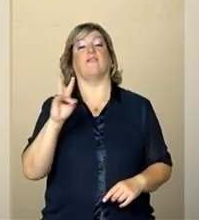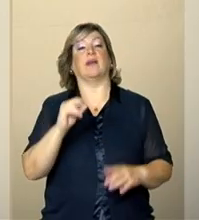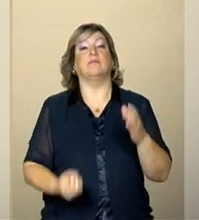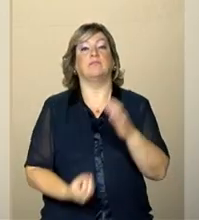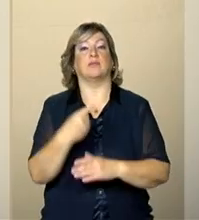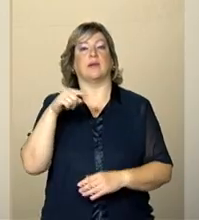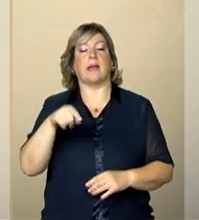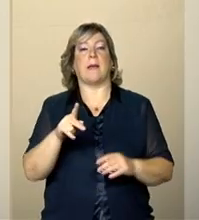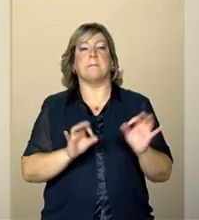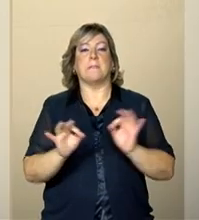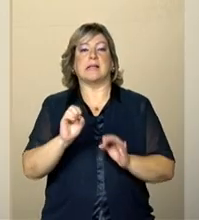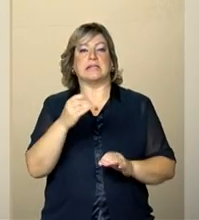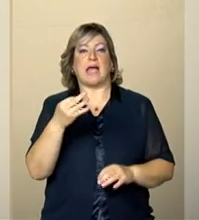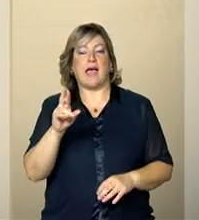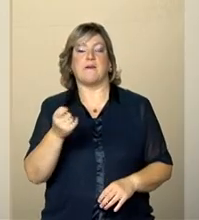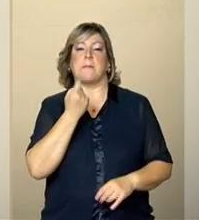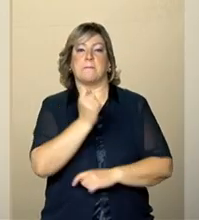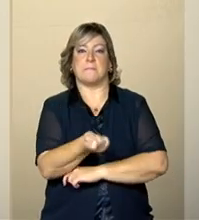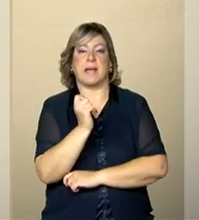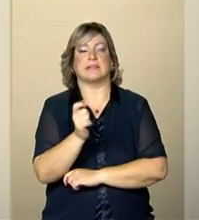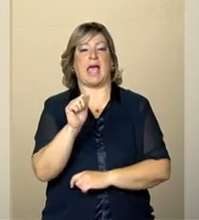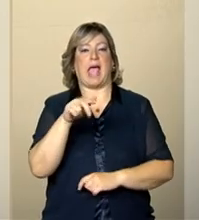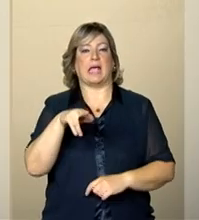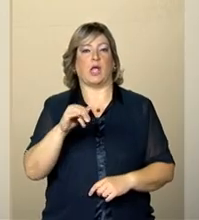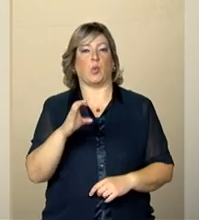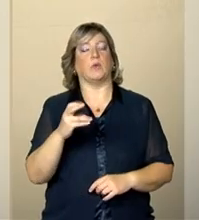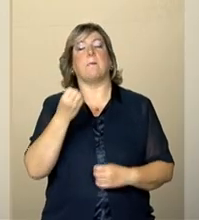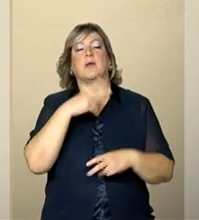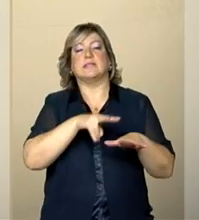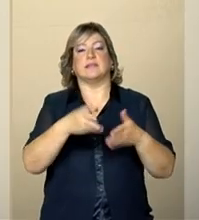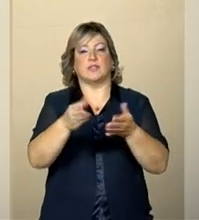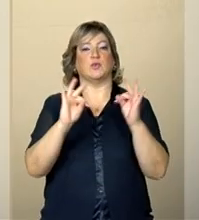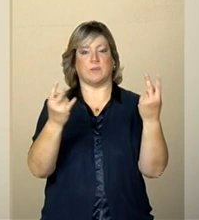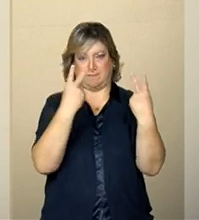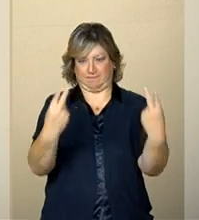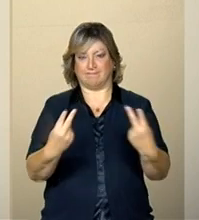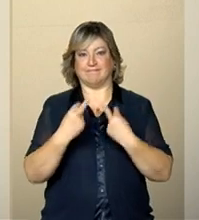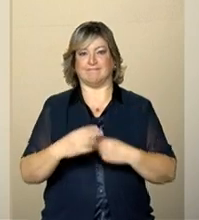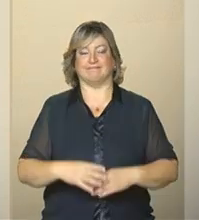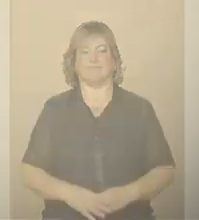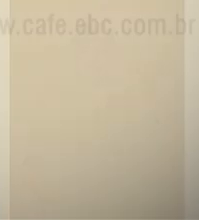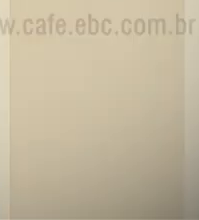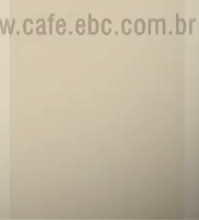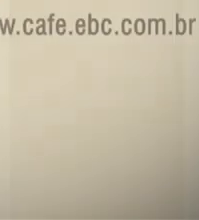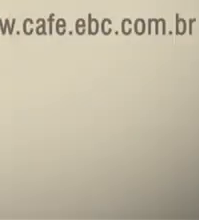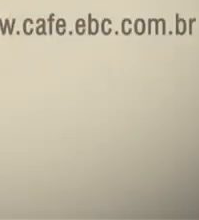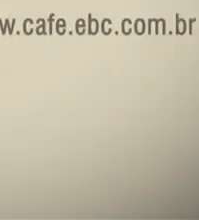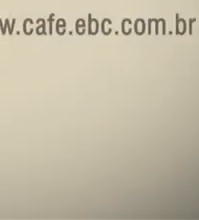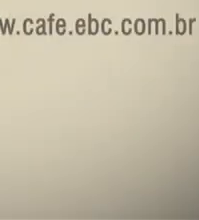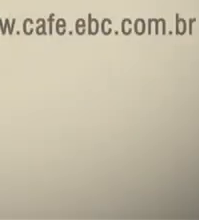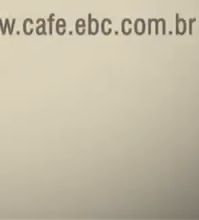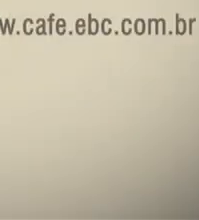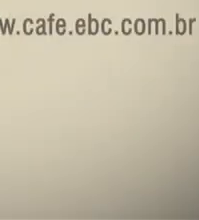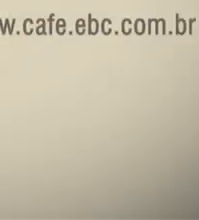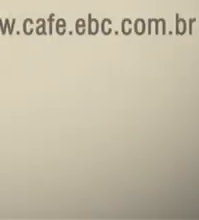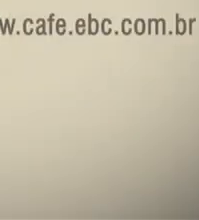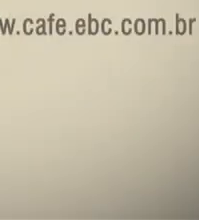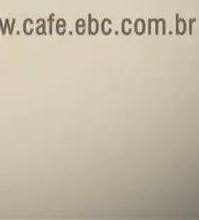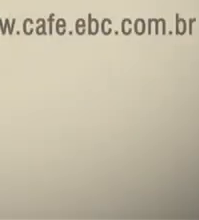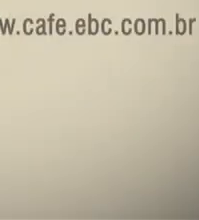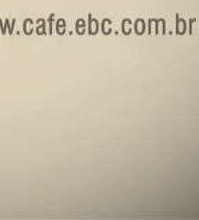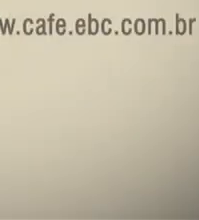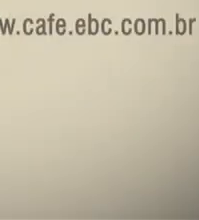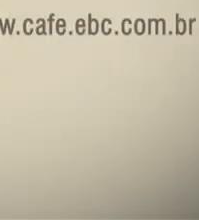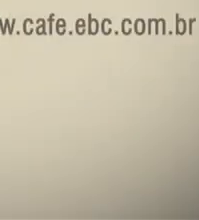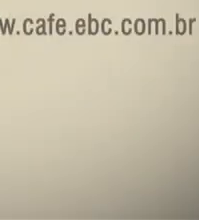safra da Pesca e da aqui cultura uma boa semana para você e para os nossos ouvintes você que nos ouve pode acessar o café com a Presidenta